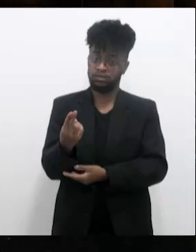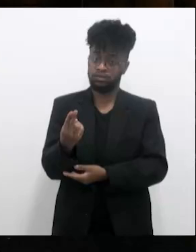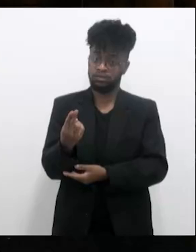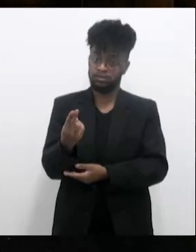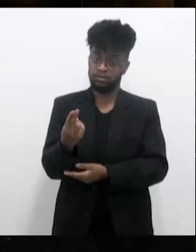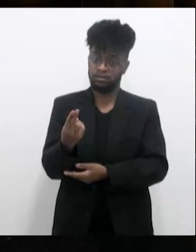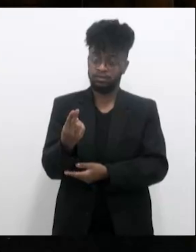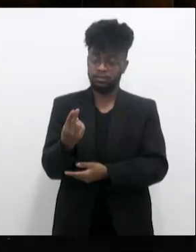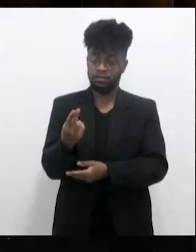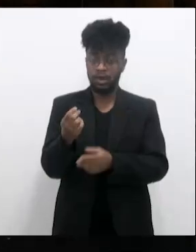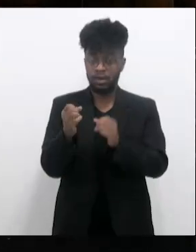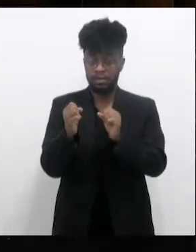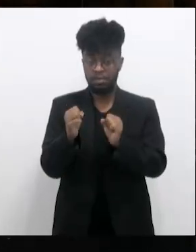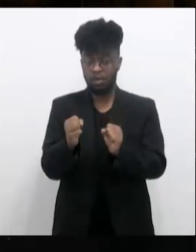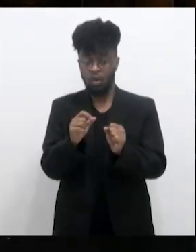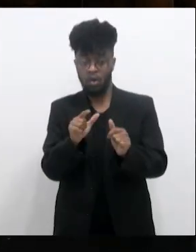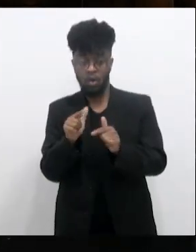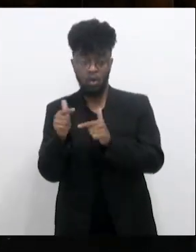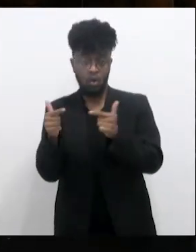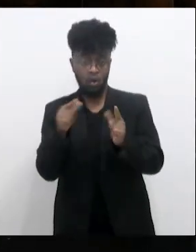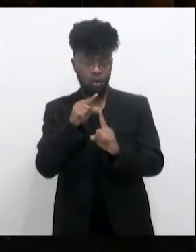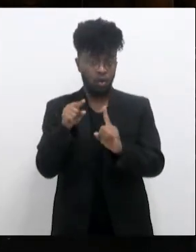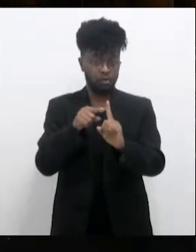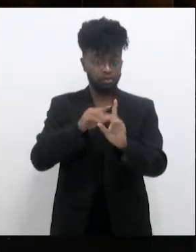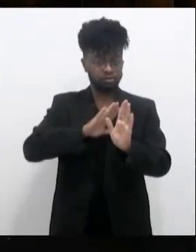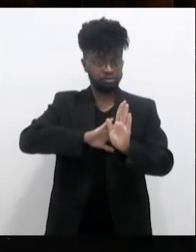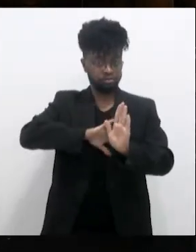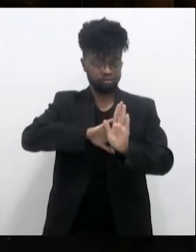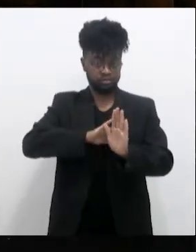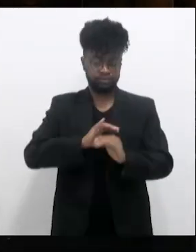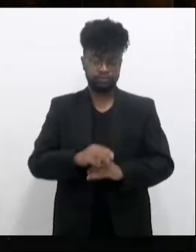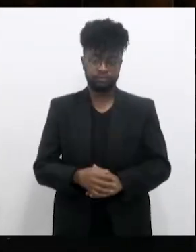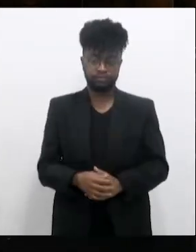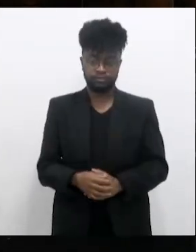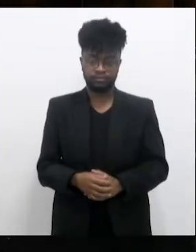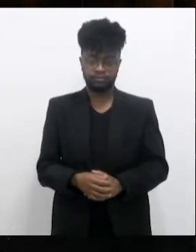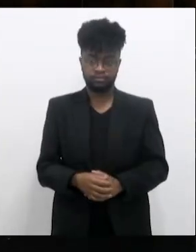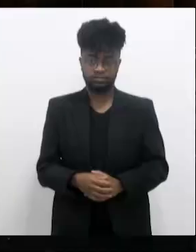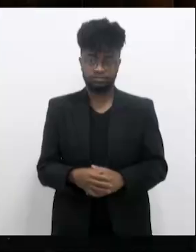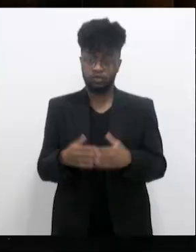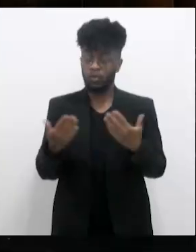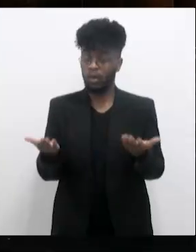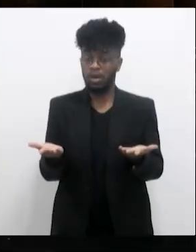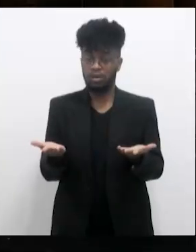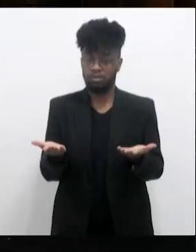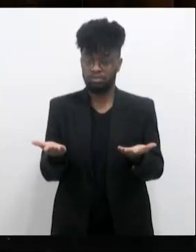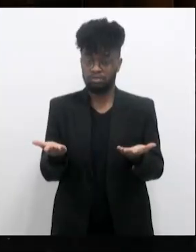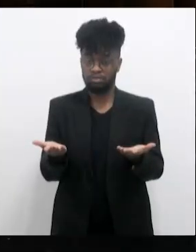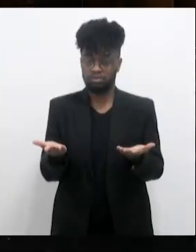haja uma outra intenção atrás disso. Qual seja,